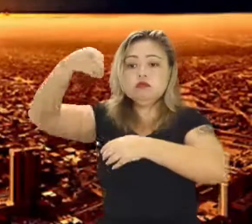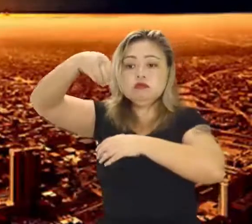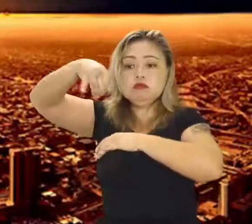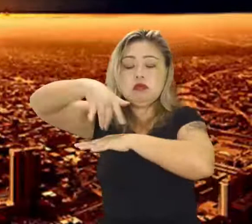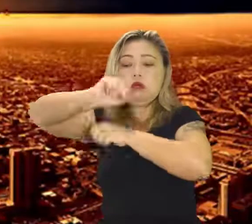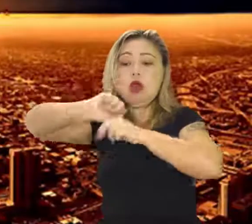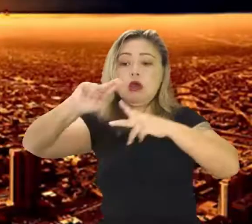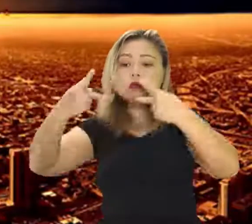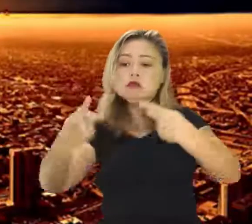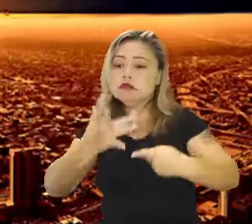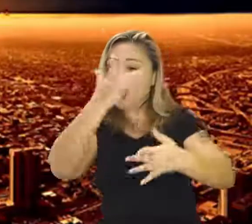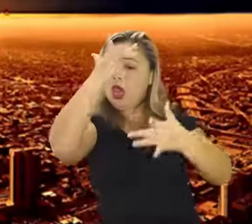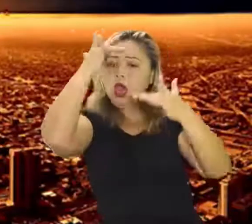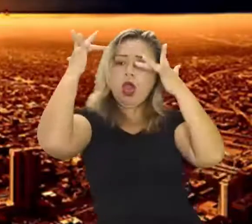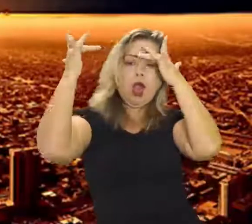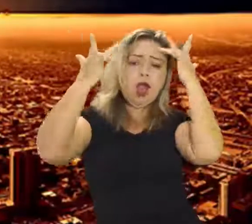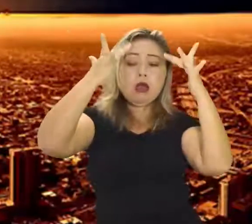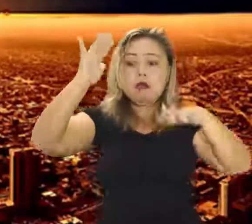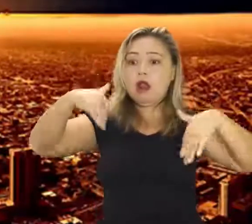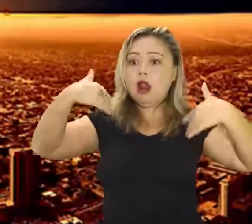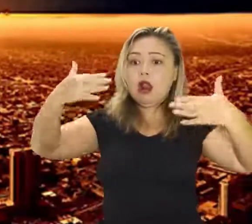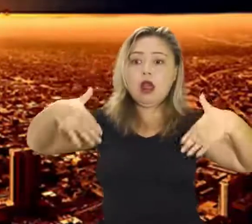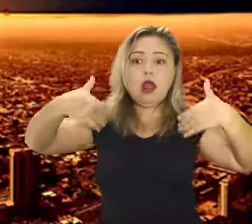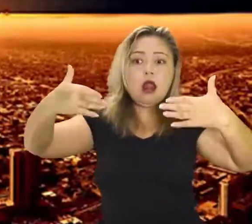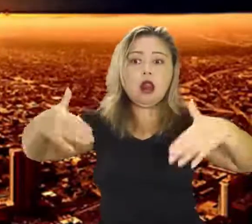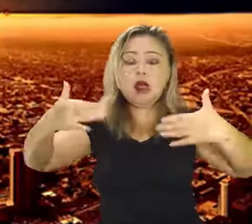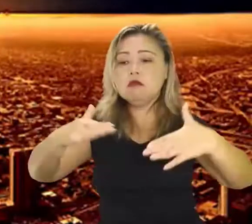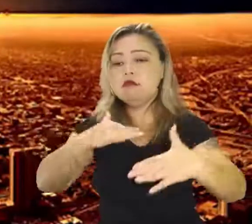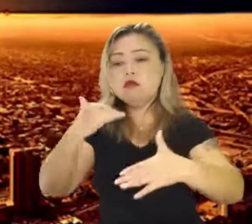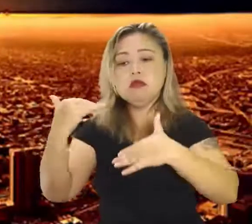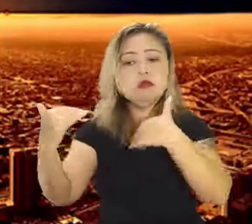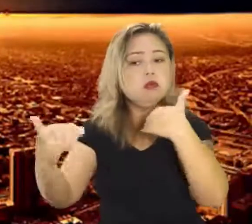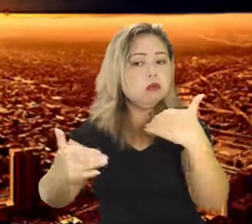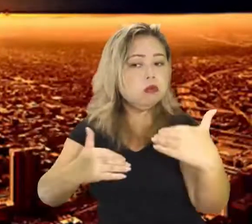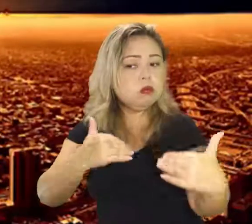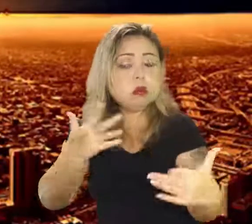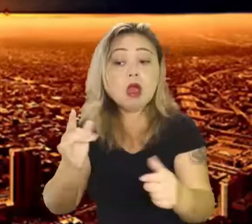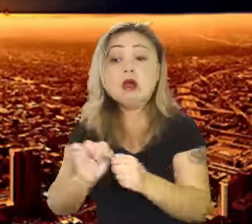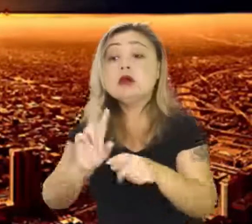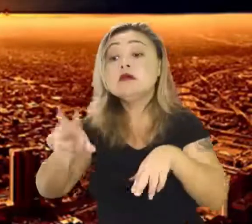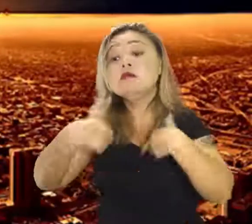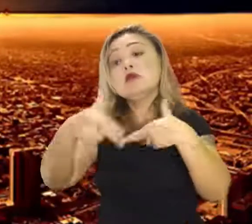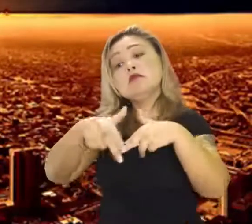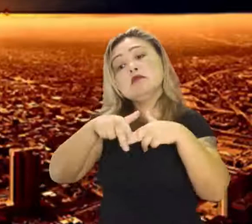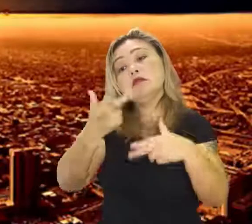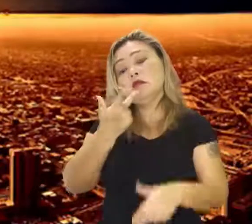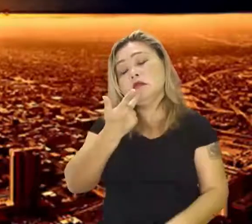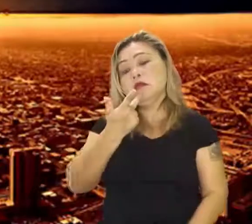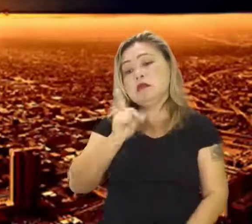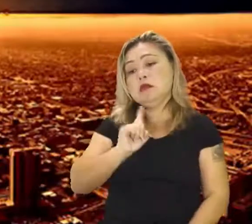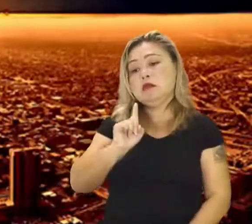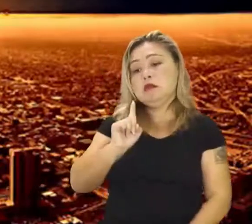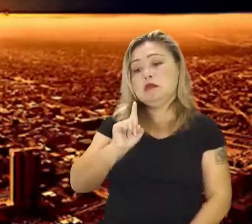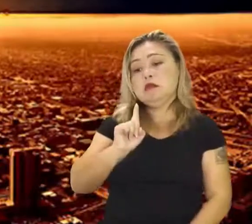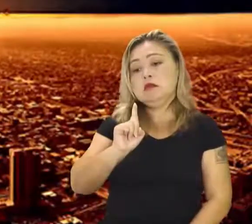da humanidade. Então é por isso que nós não defendemos